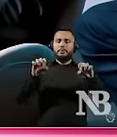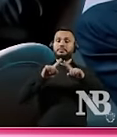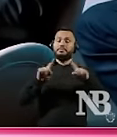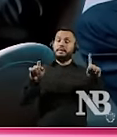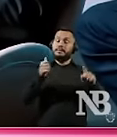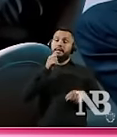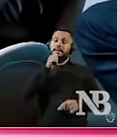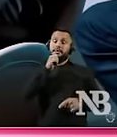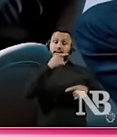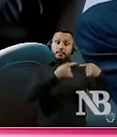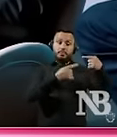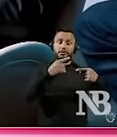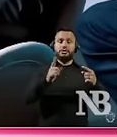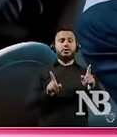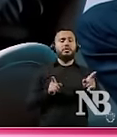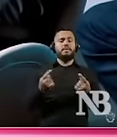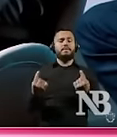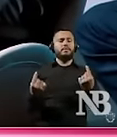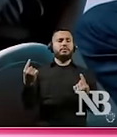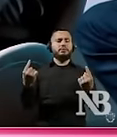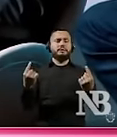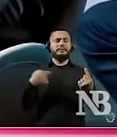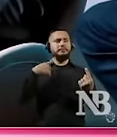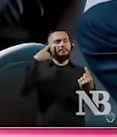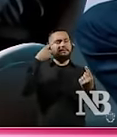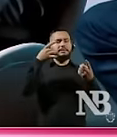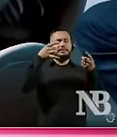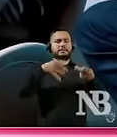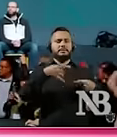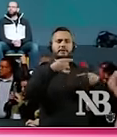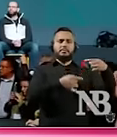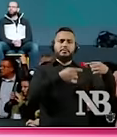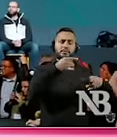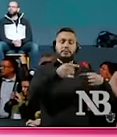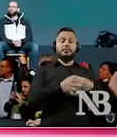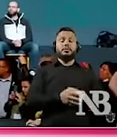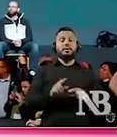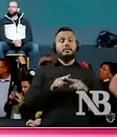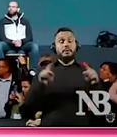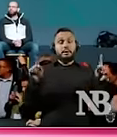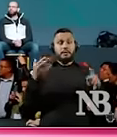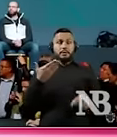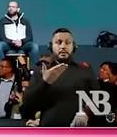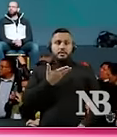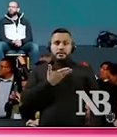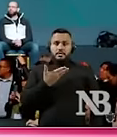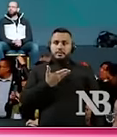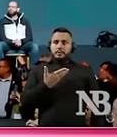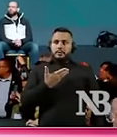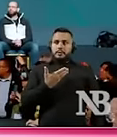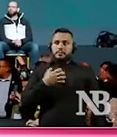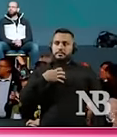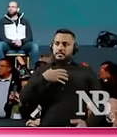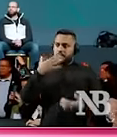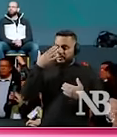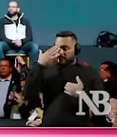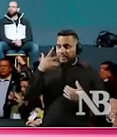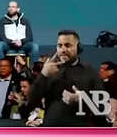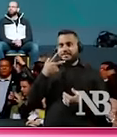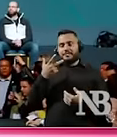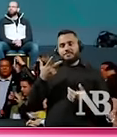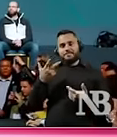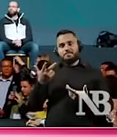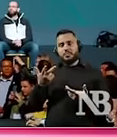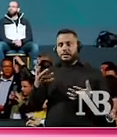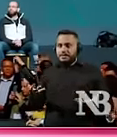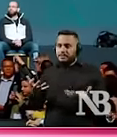tenho a política, qual dos dois eu sigo? E ele quis sair da política, mas os seus amigos, gratamente, desencorajou ele,